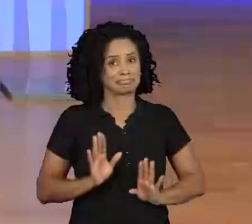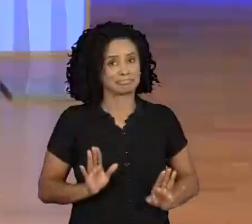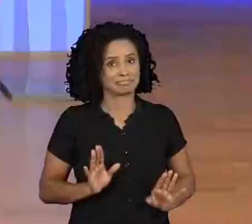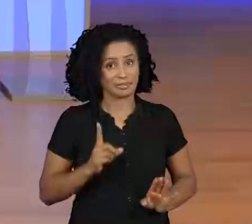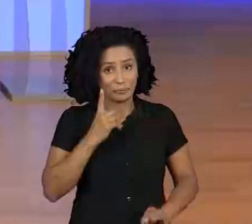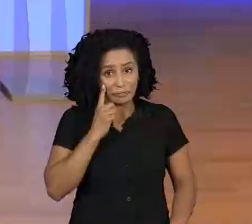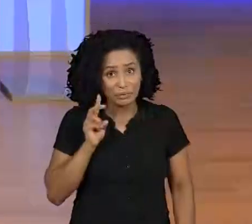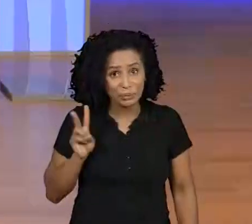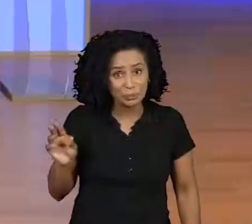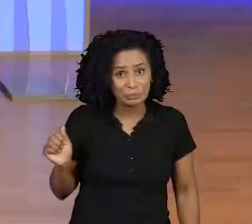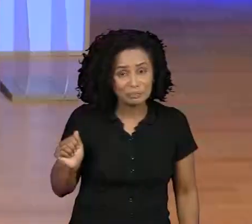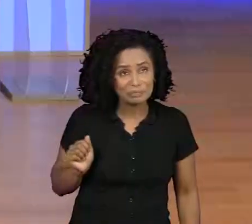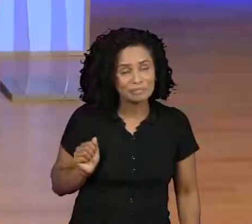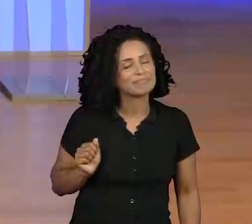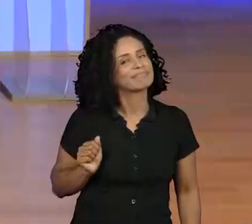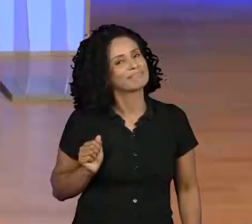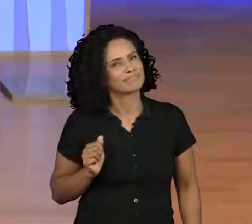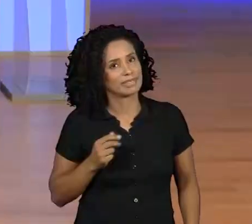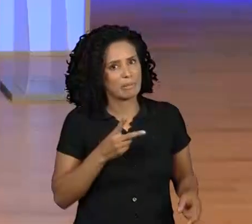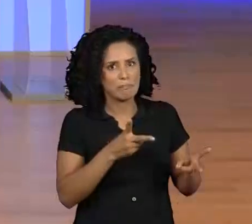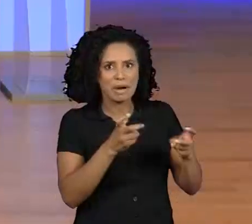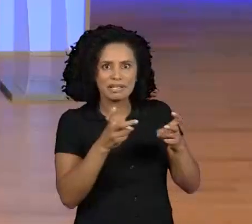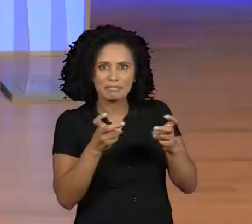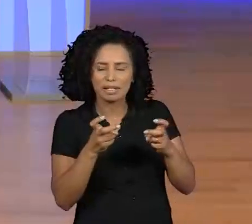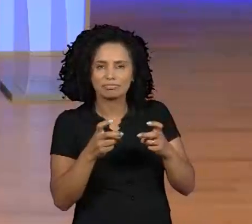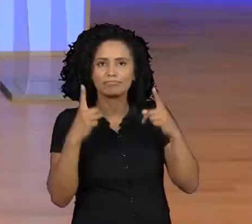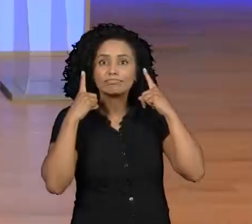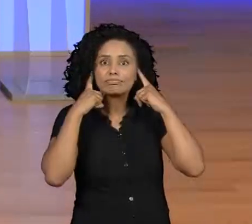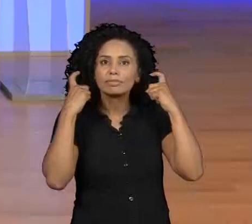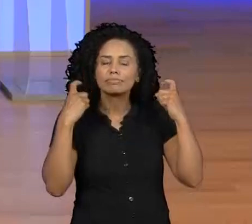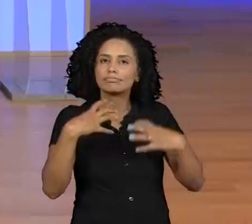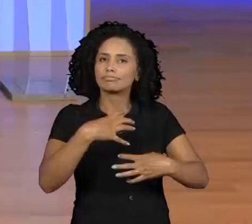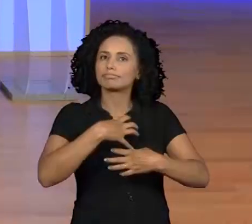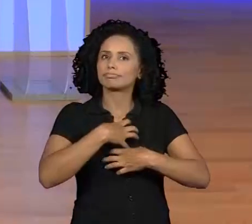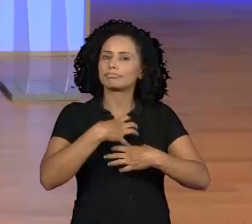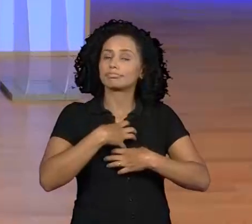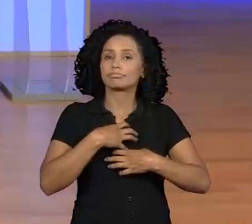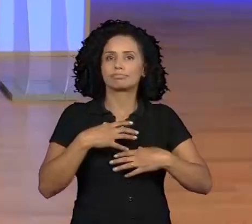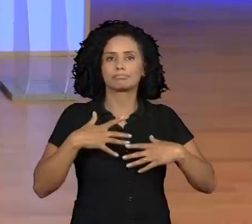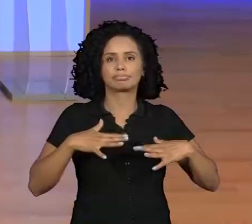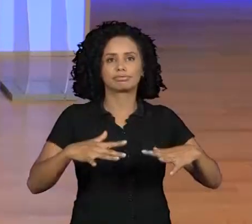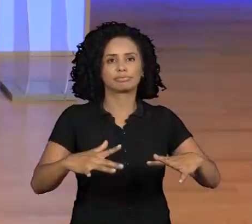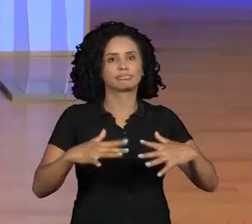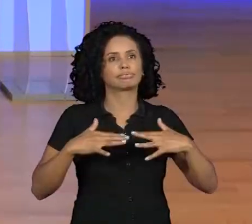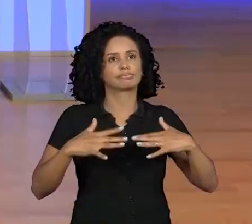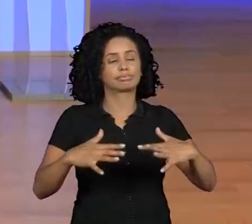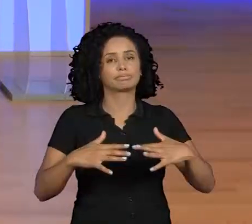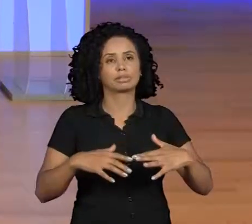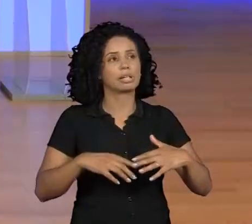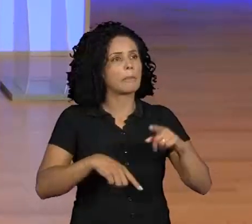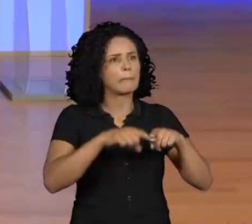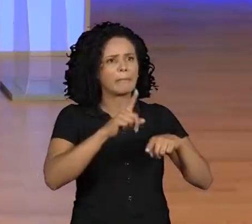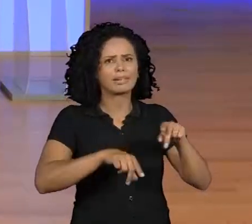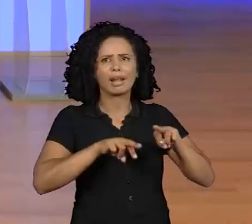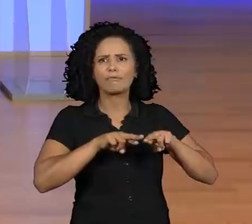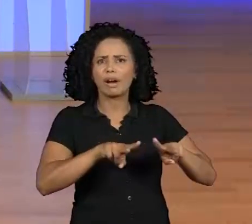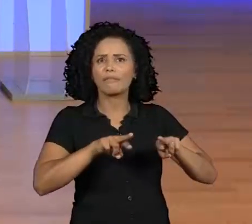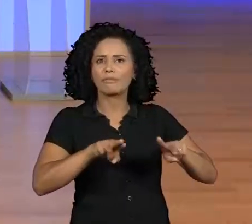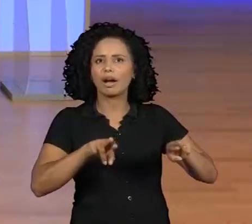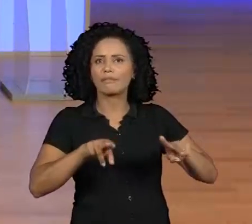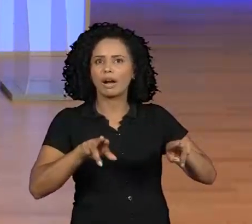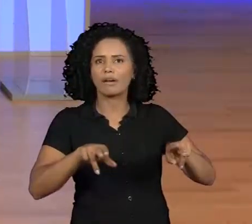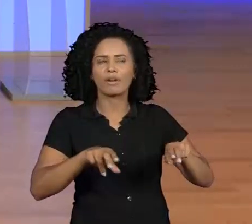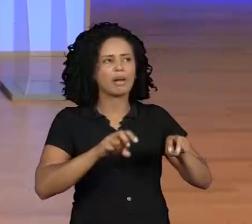Ó, Olha só, o que nós percebemos com tudo isso é que praticamente tudo ao nosso redor produz som,